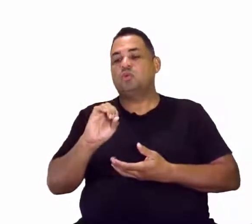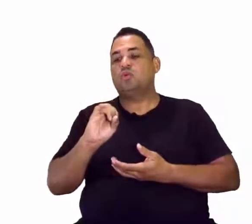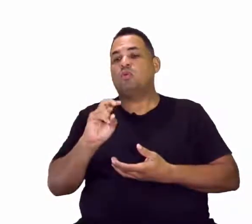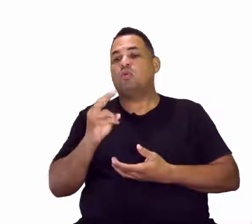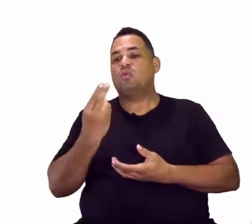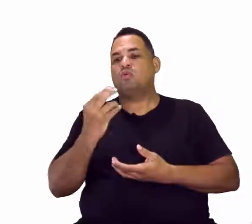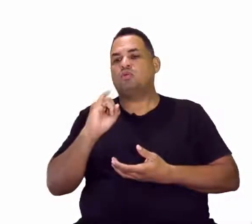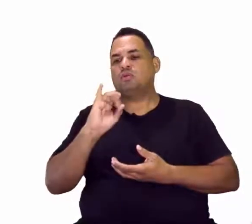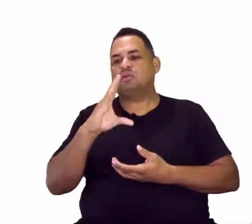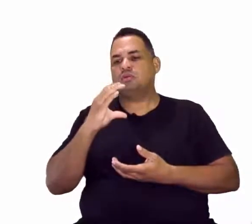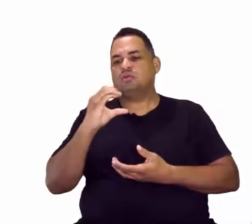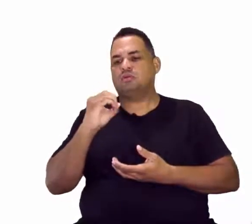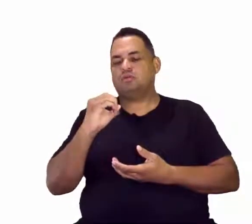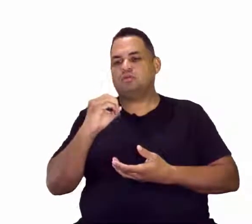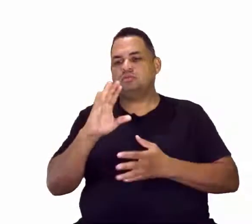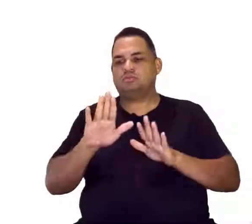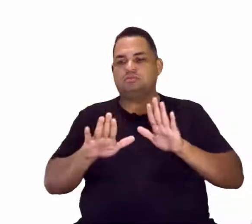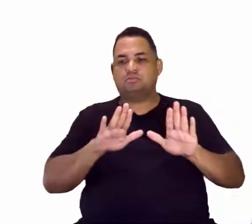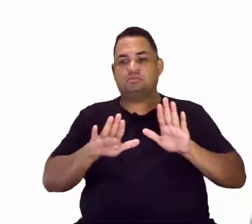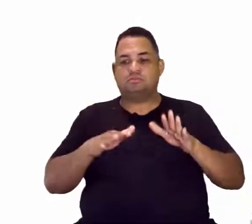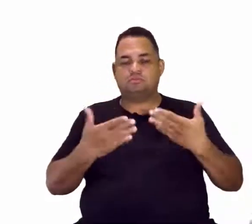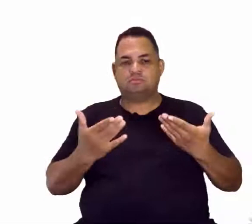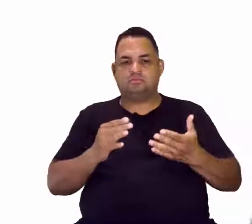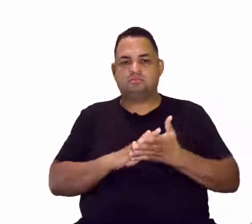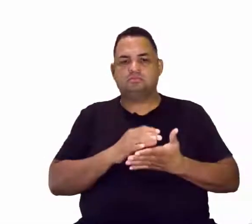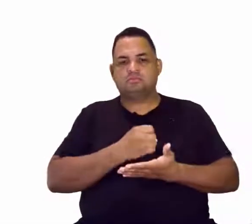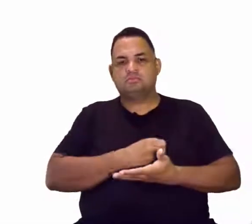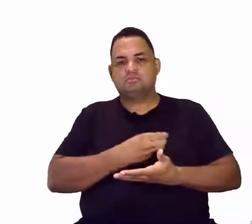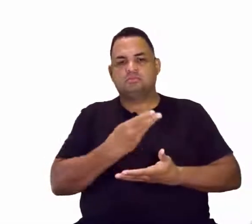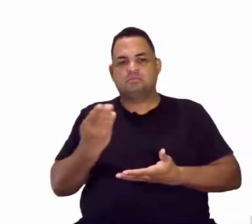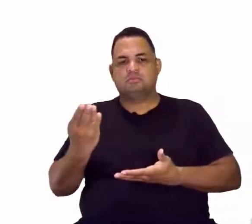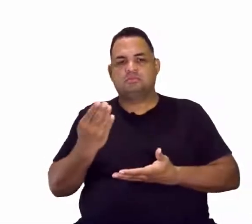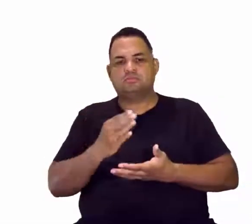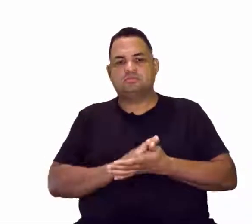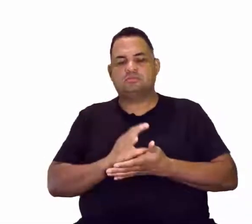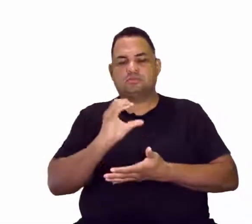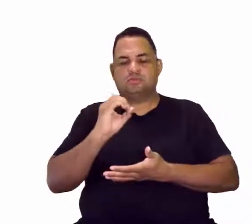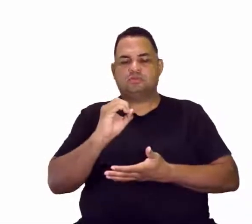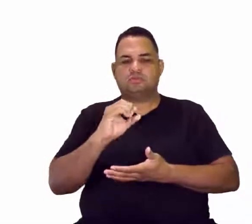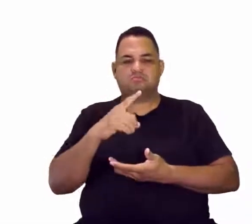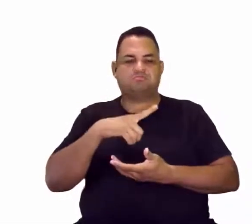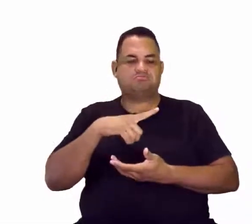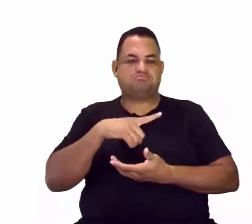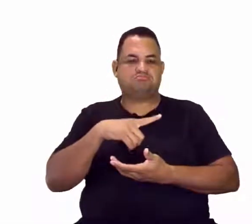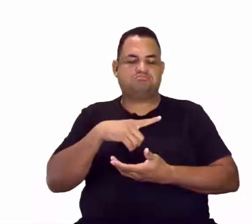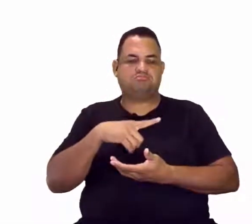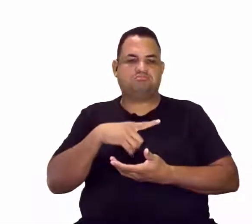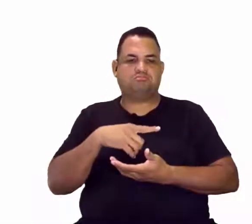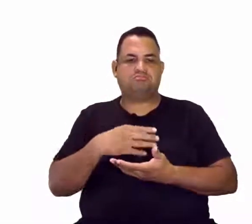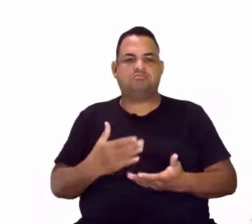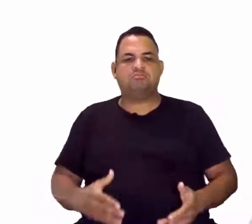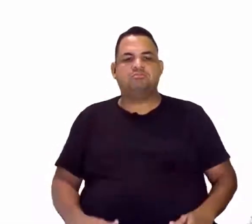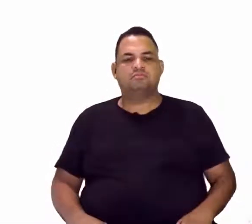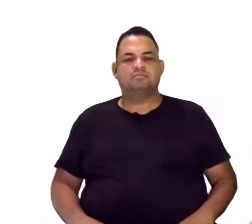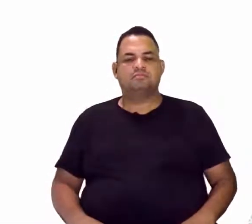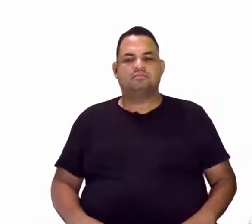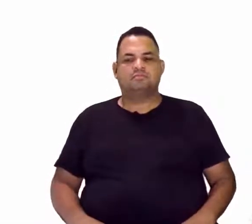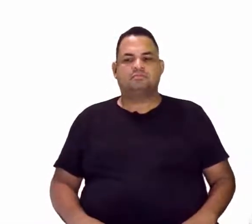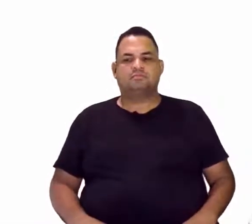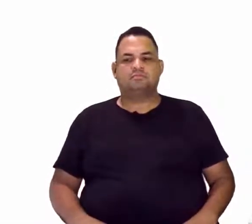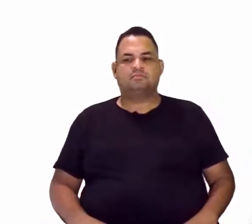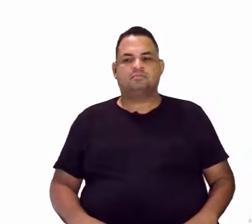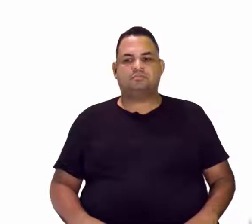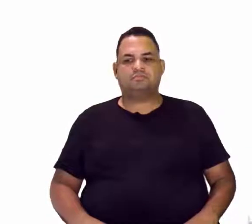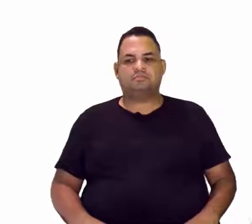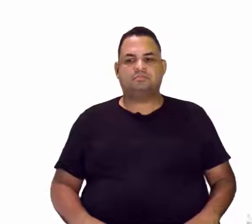ico. Vai depender de quê? Vai depender da quantidade de oxigênio que nós temos. Neste caso aqui, ó,